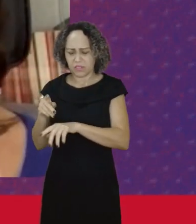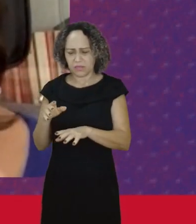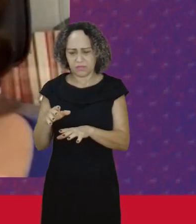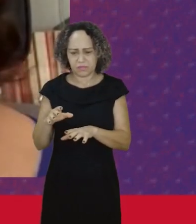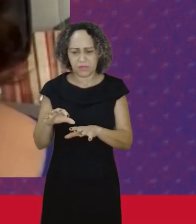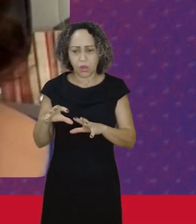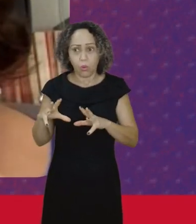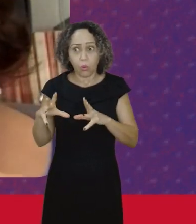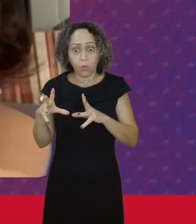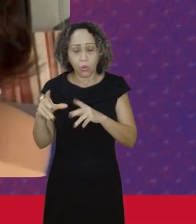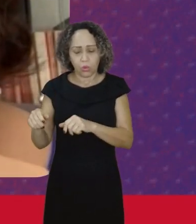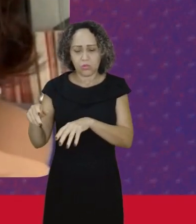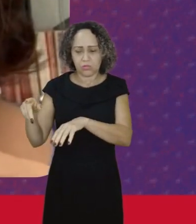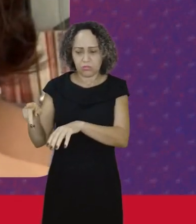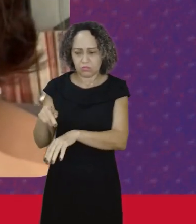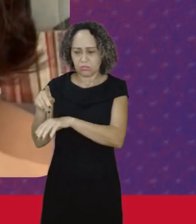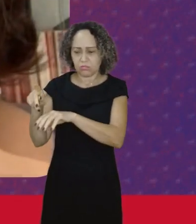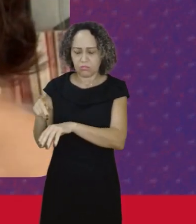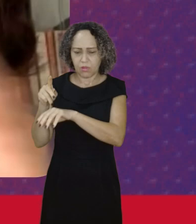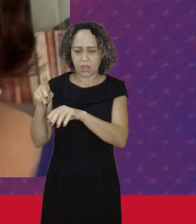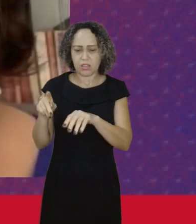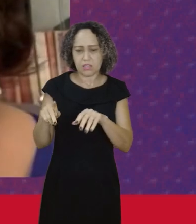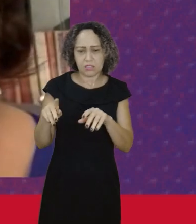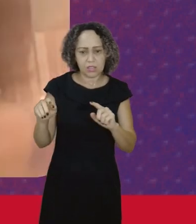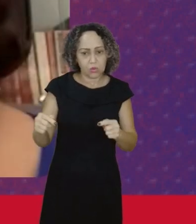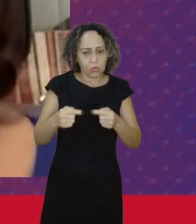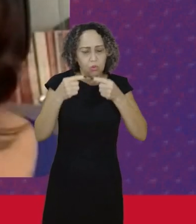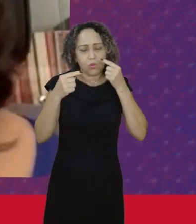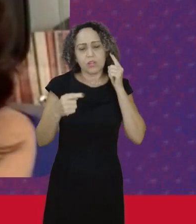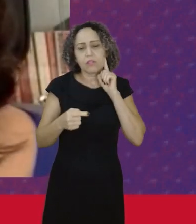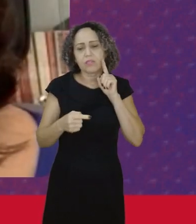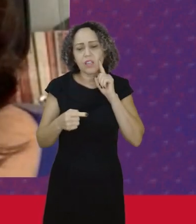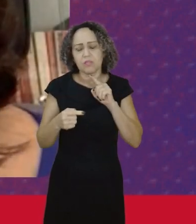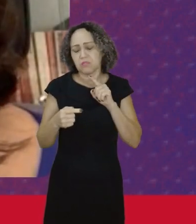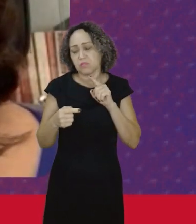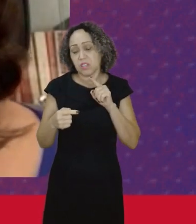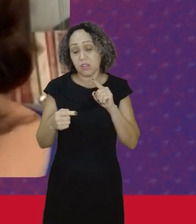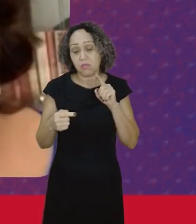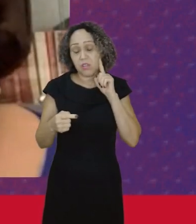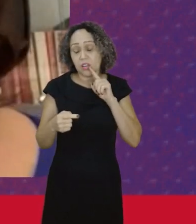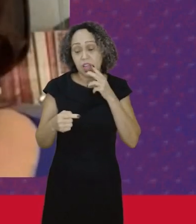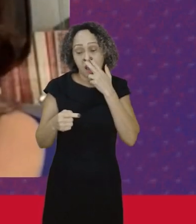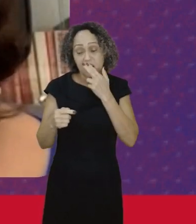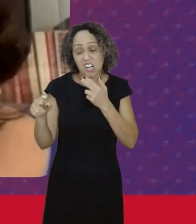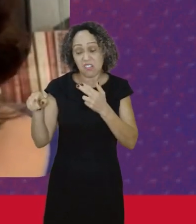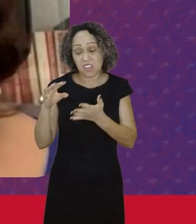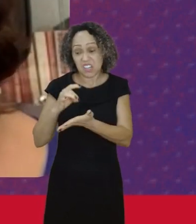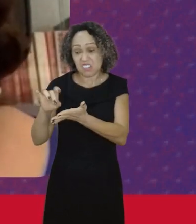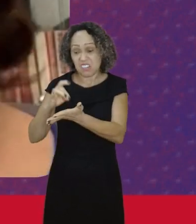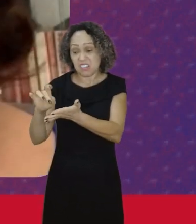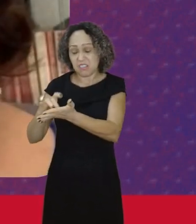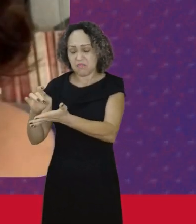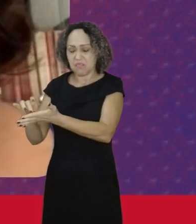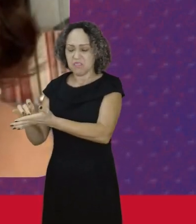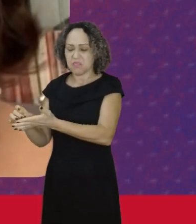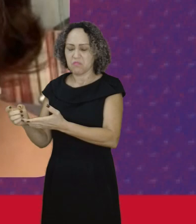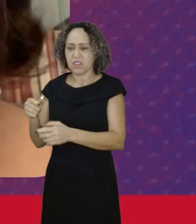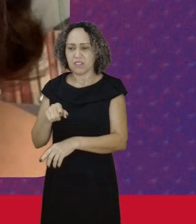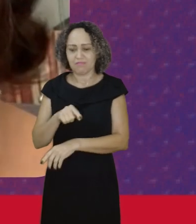internos da nação. Então, eles poderiam estar em toda parte. É por isso que a